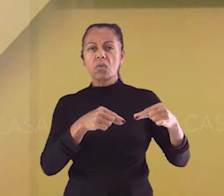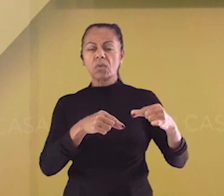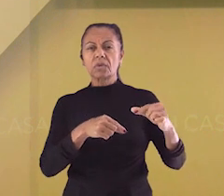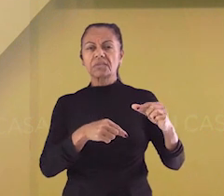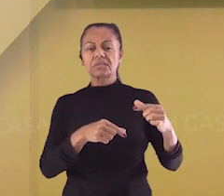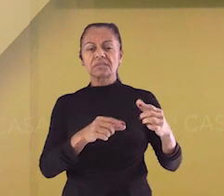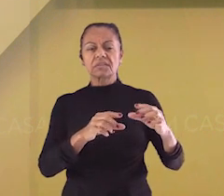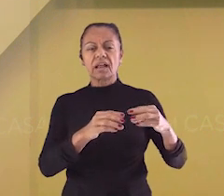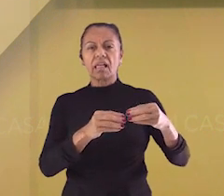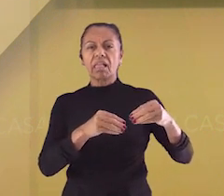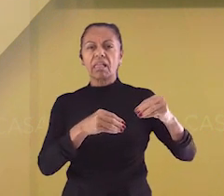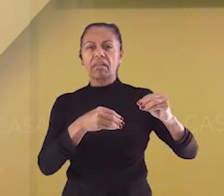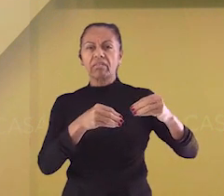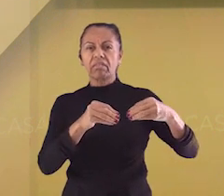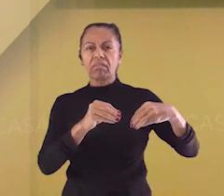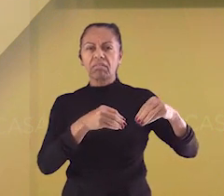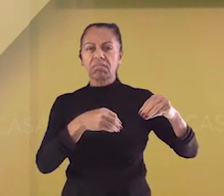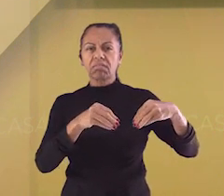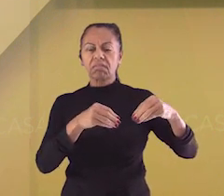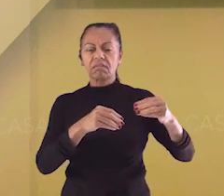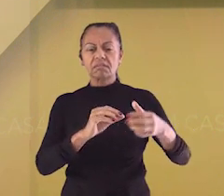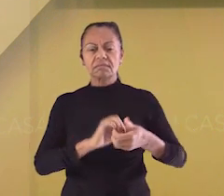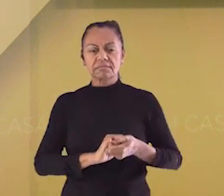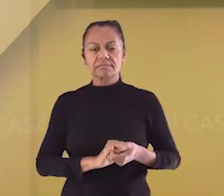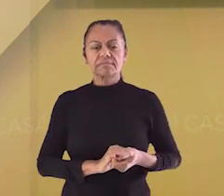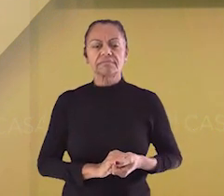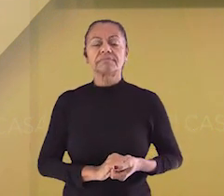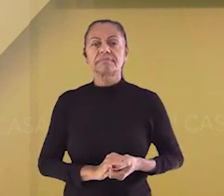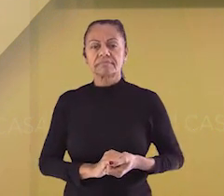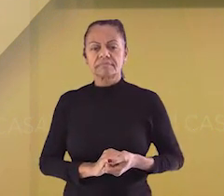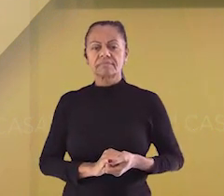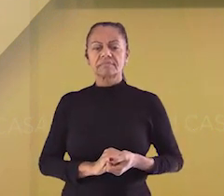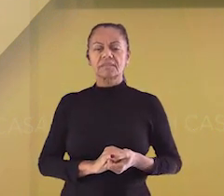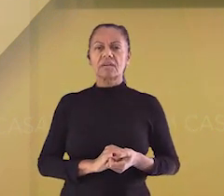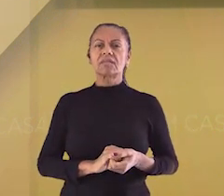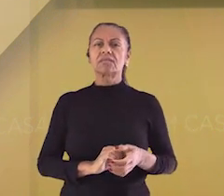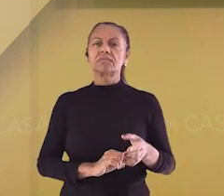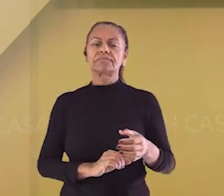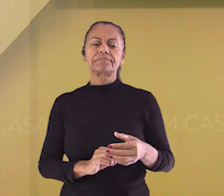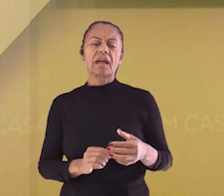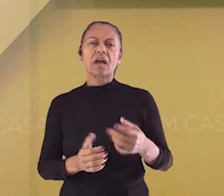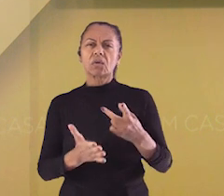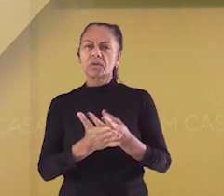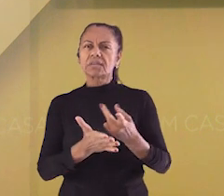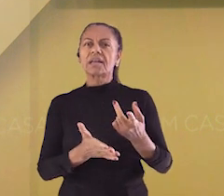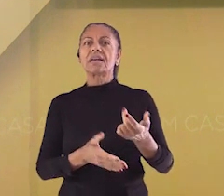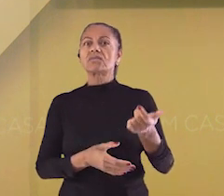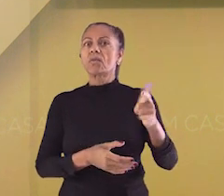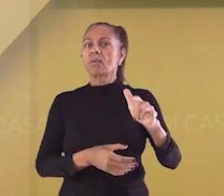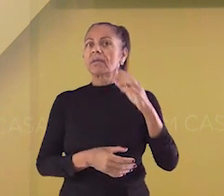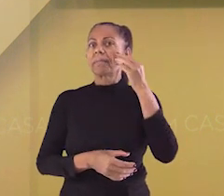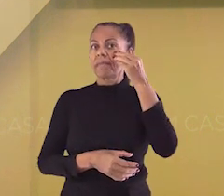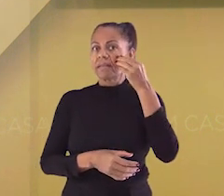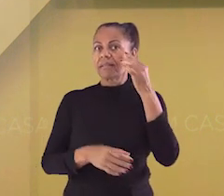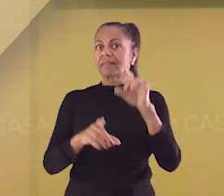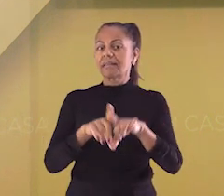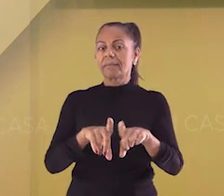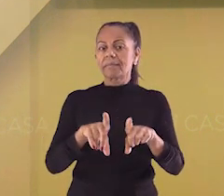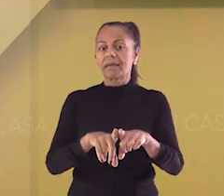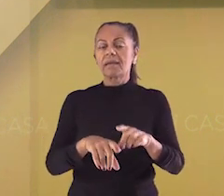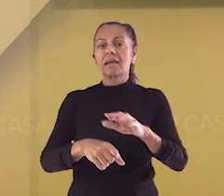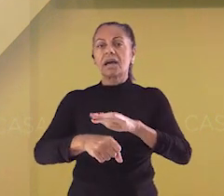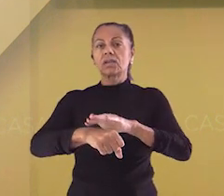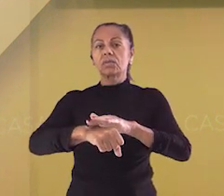matriz óssea, desmineralizando o osso, retirando íons de cálcio. O mesmo processo ocorre na